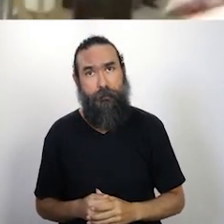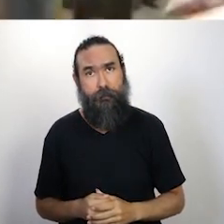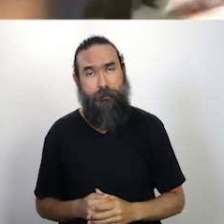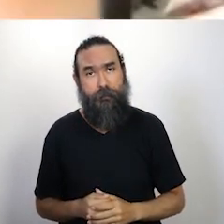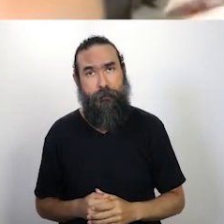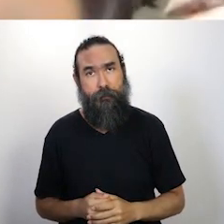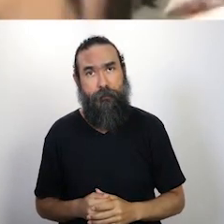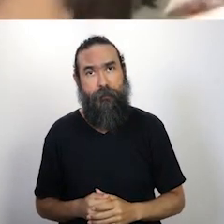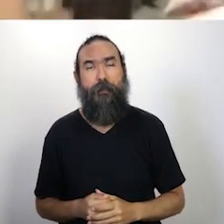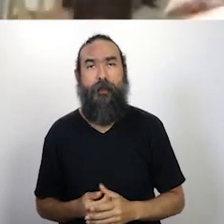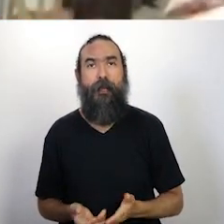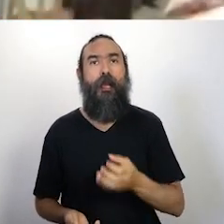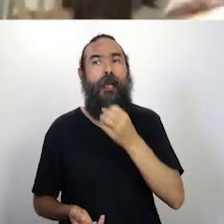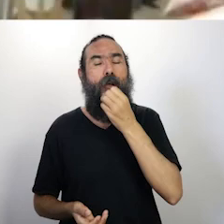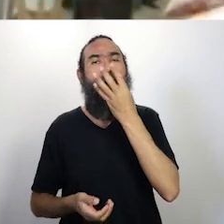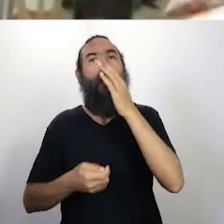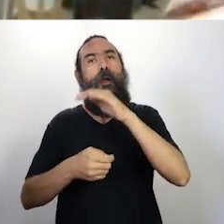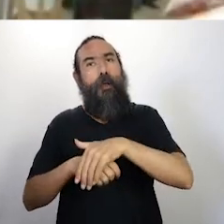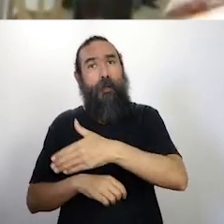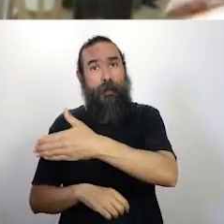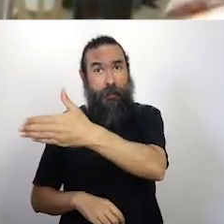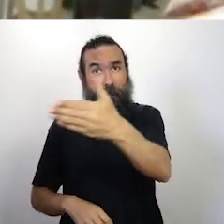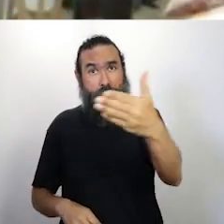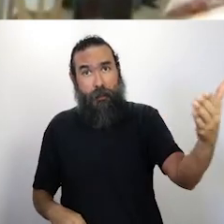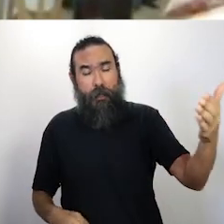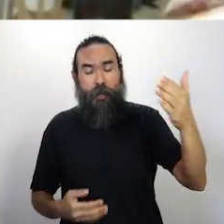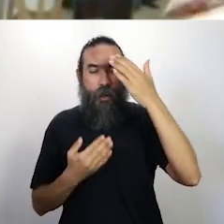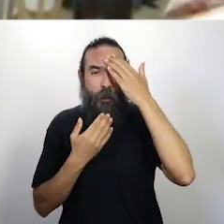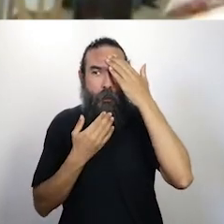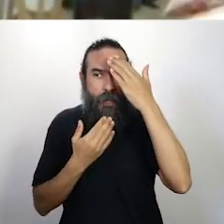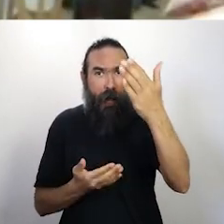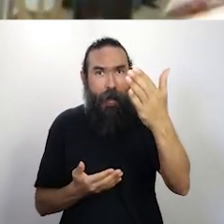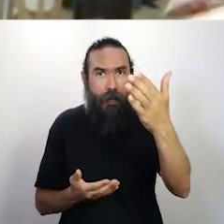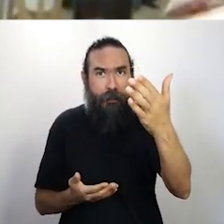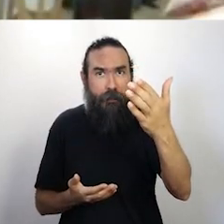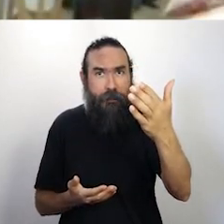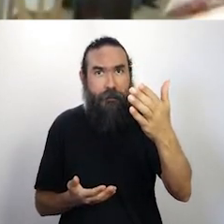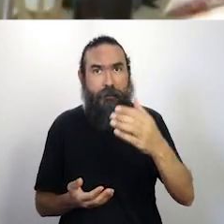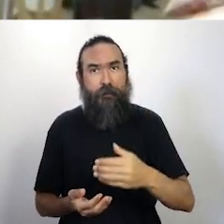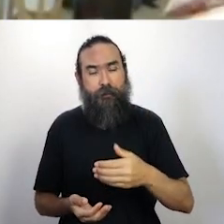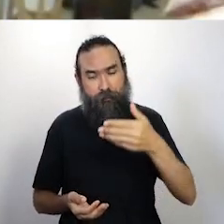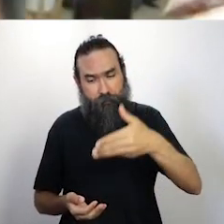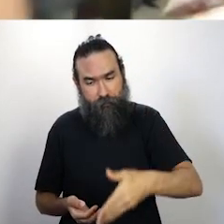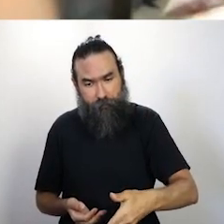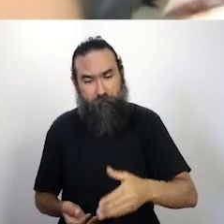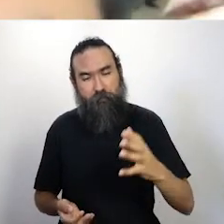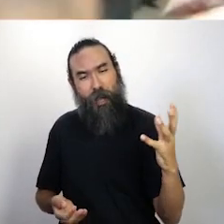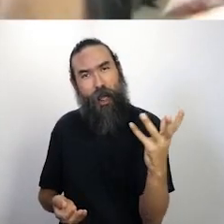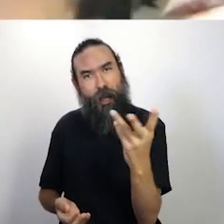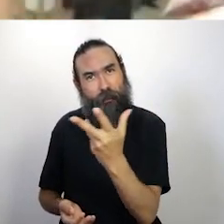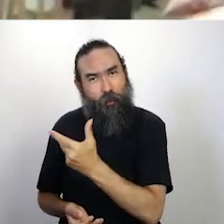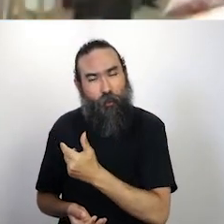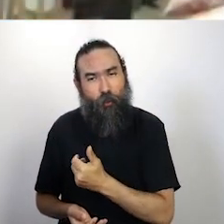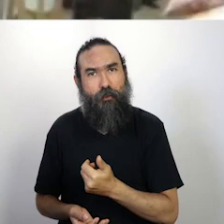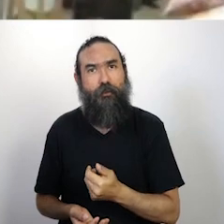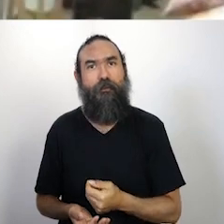pessoal boa noite a todos obrigado por esse momento maravilhoso ímpar